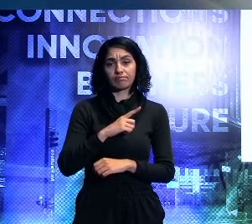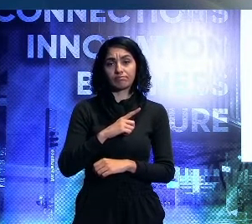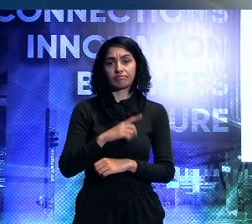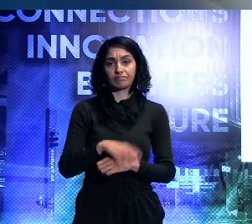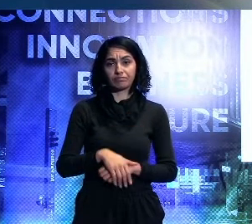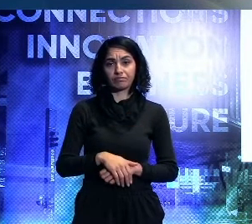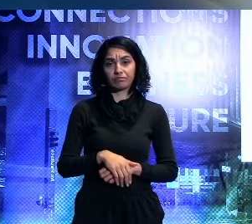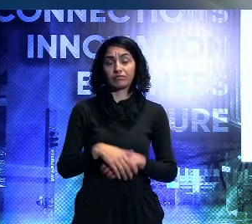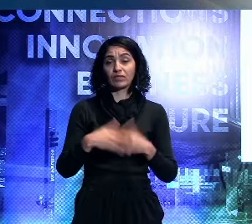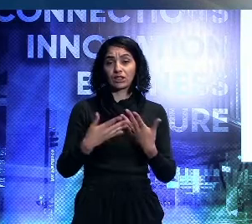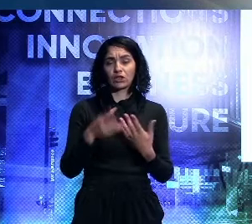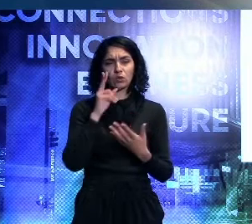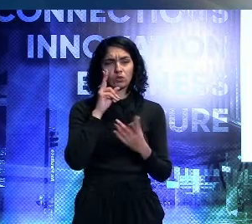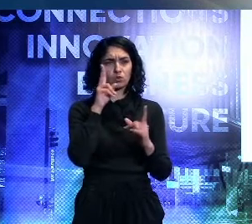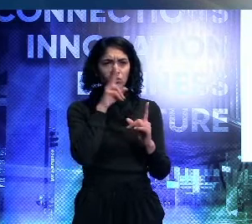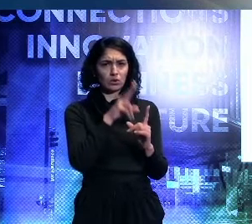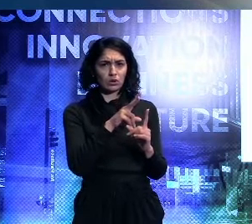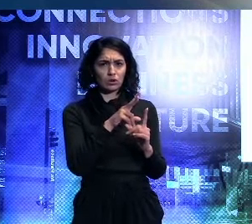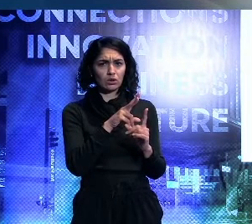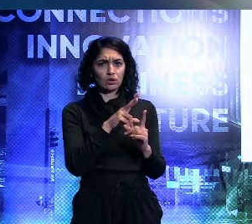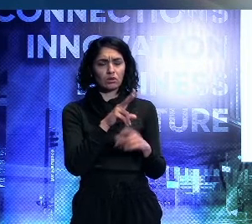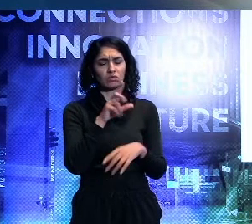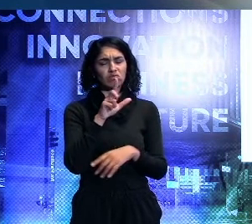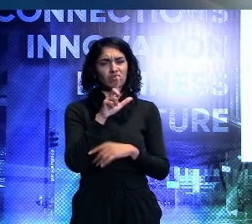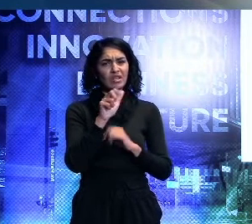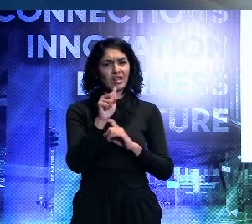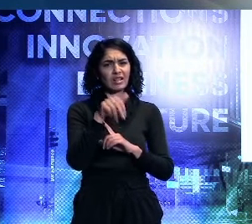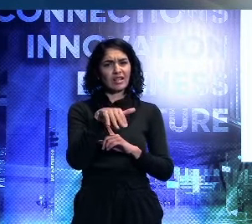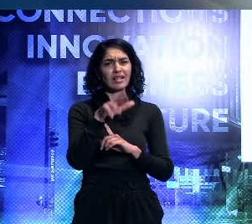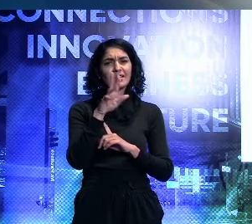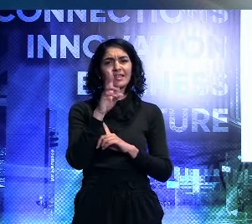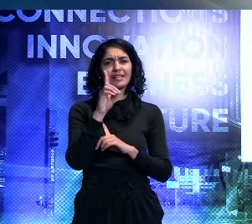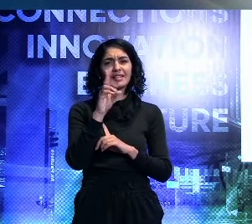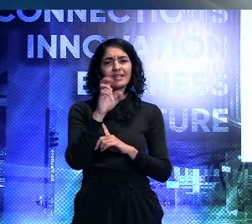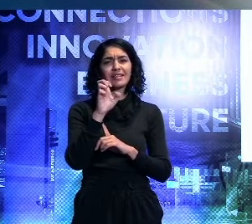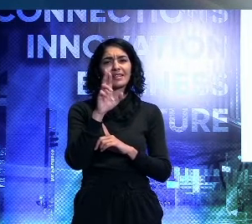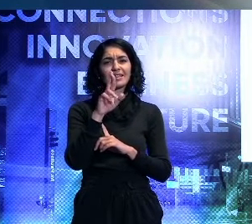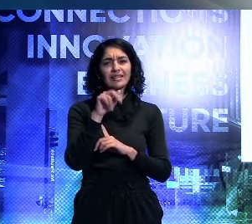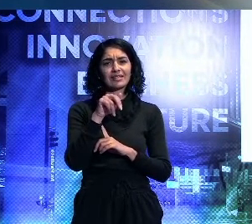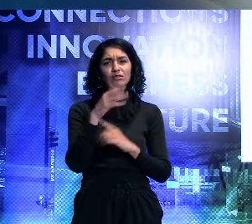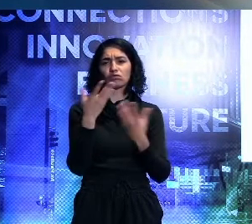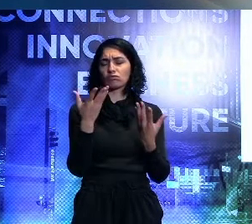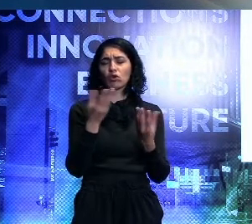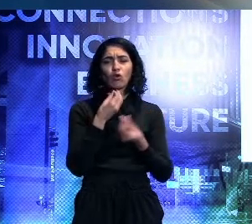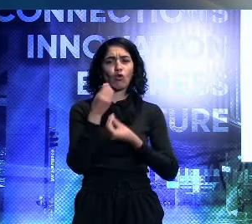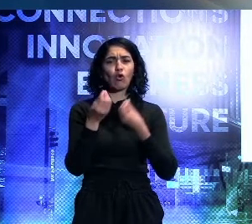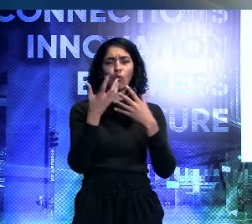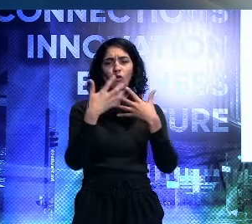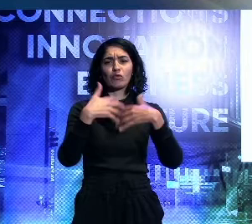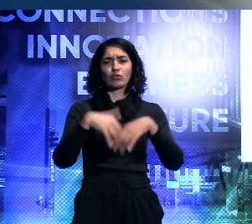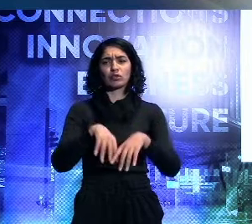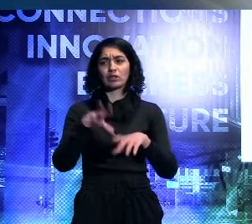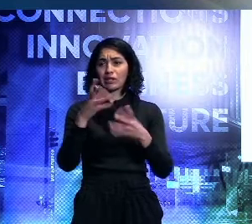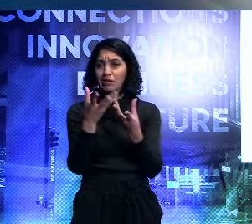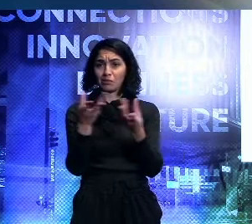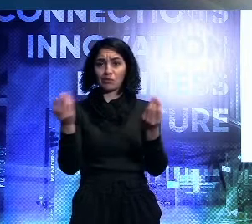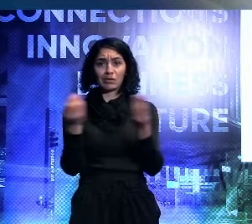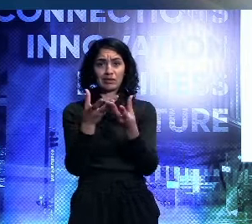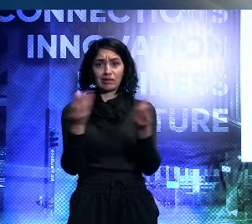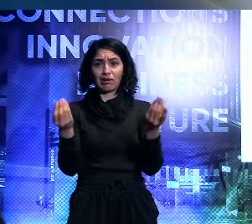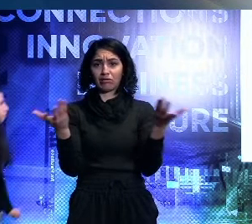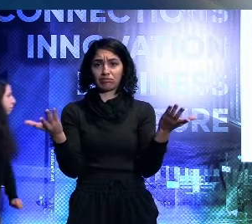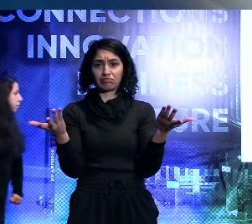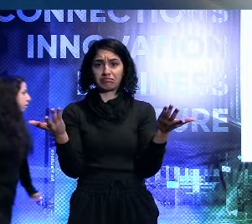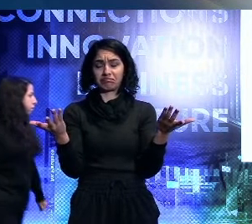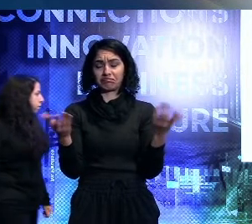Então, quando a gente olha para o Lambda, você fala assim, mas como funciona tal coisa dentro do Lambda? Ele é abstrato. Para você faz o upload,